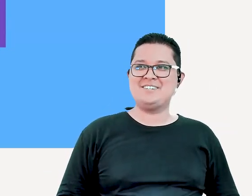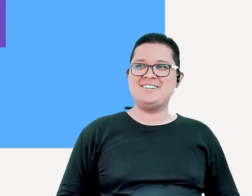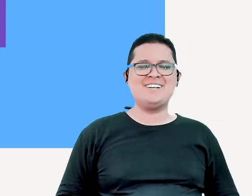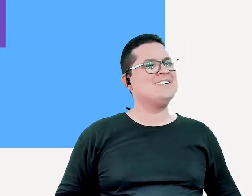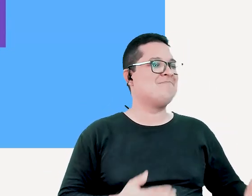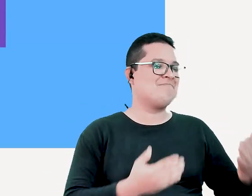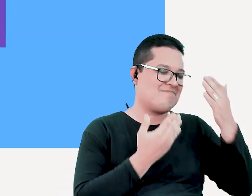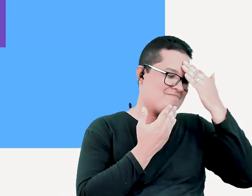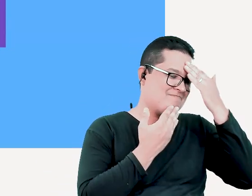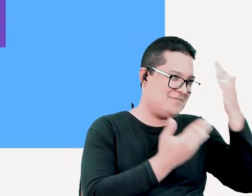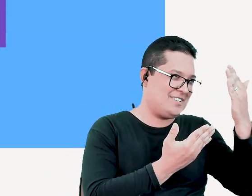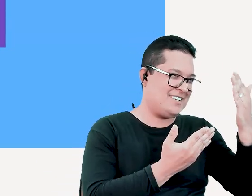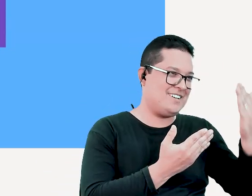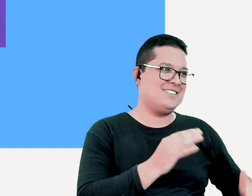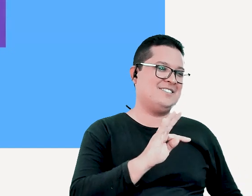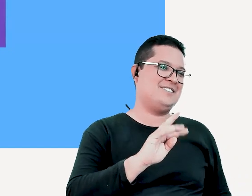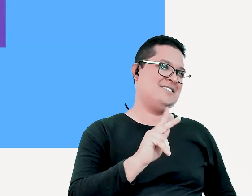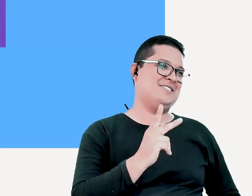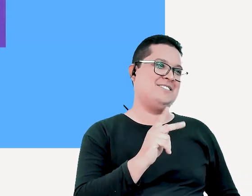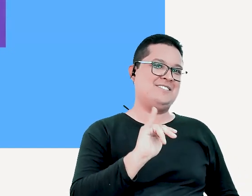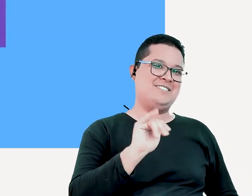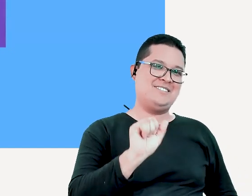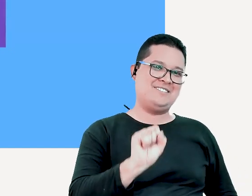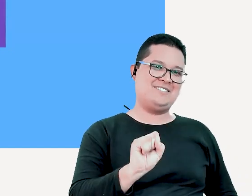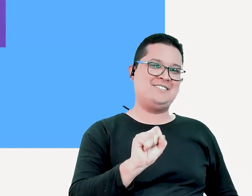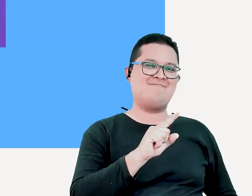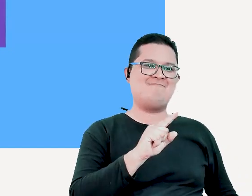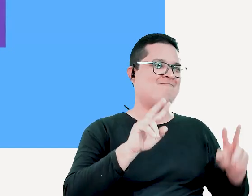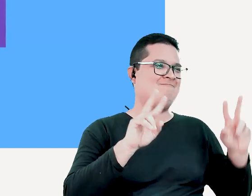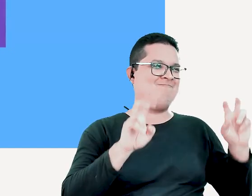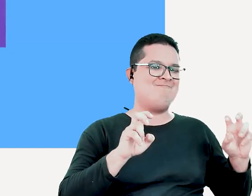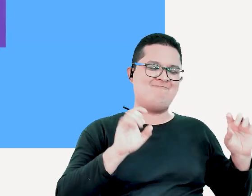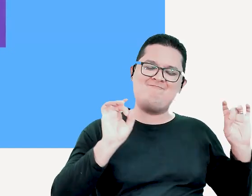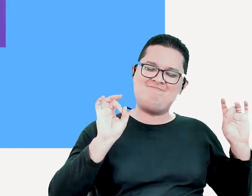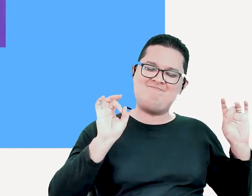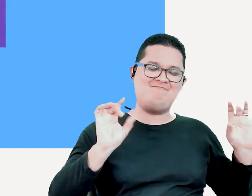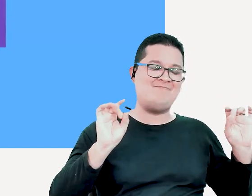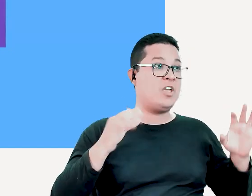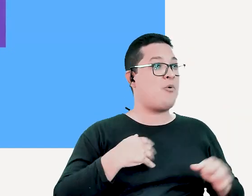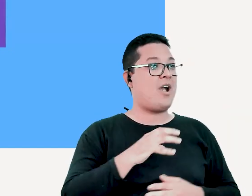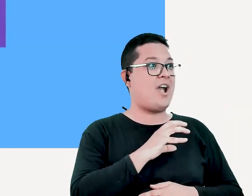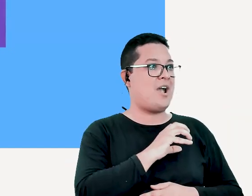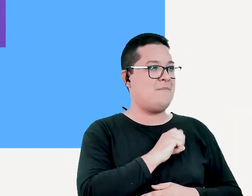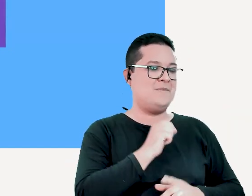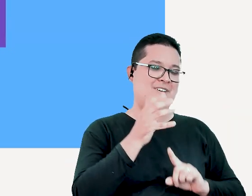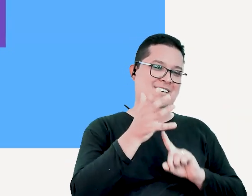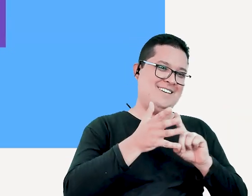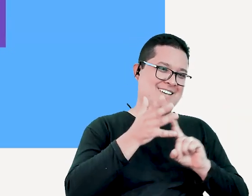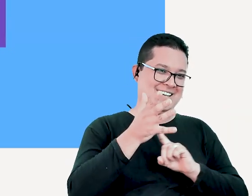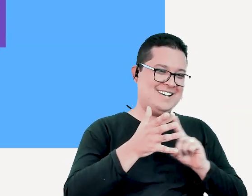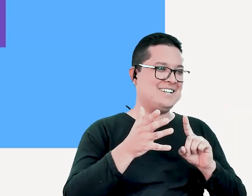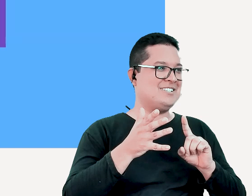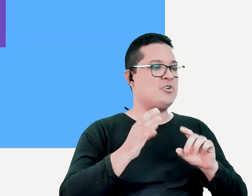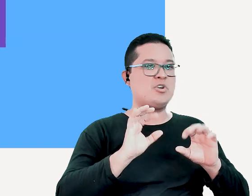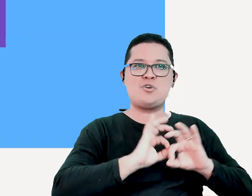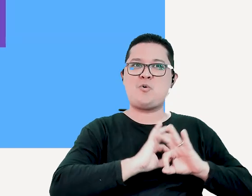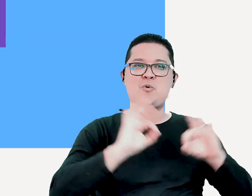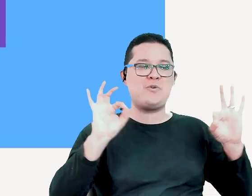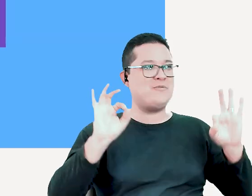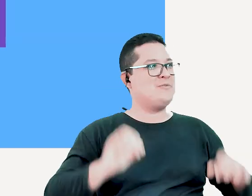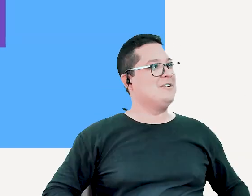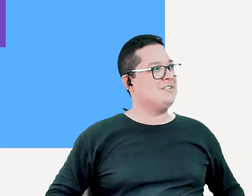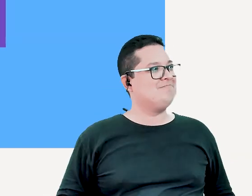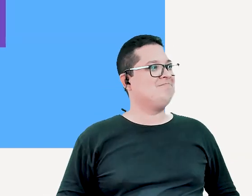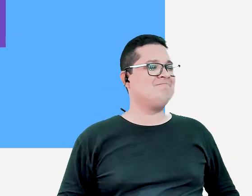Obrigada, Thaís, pelo conteúdo maravilhoso. Adorei a palestra, ficou incrível. E